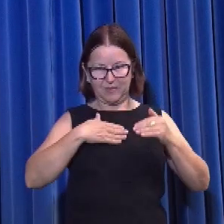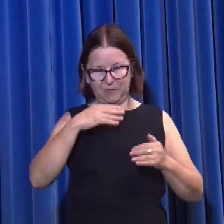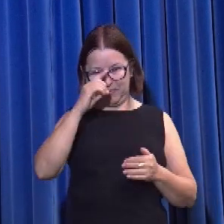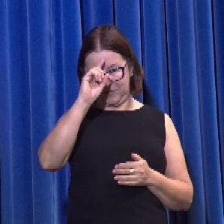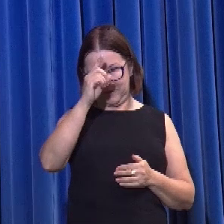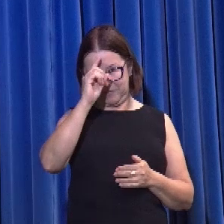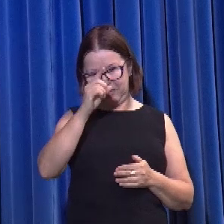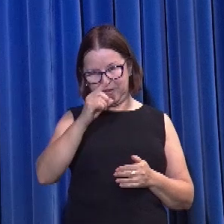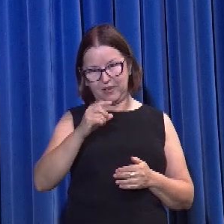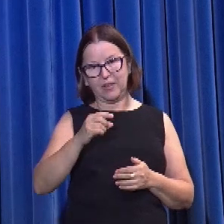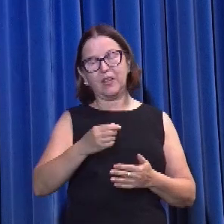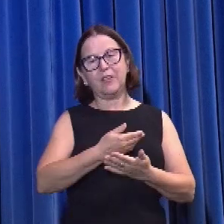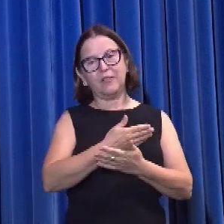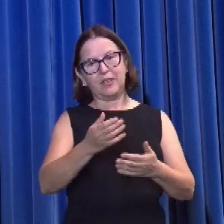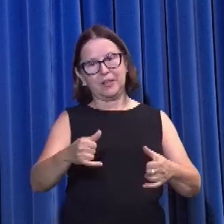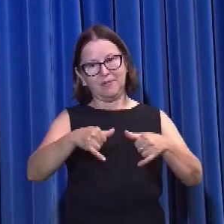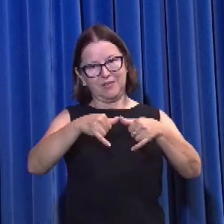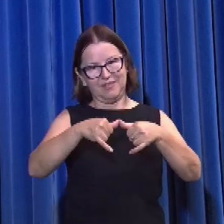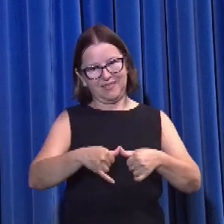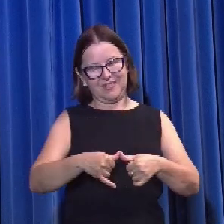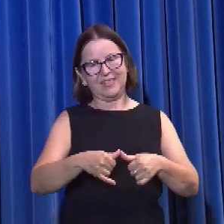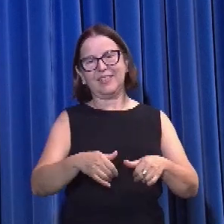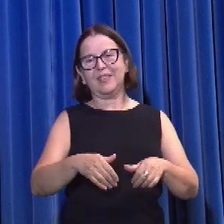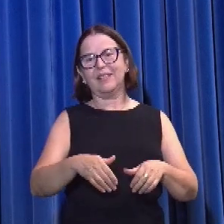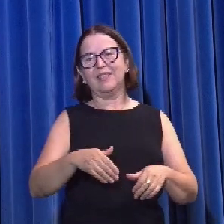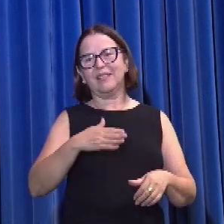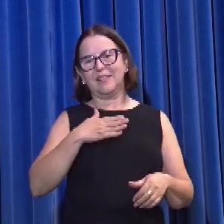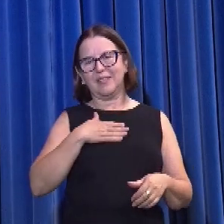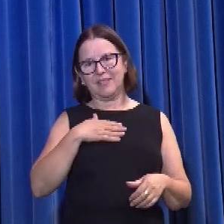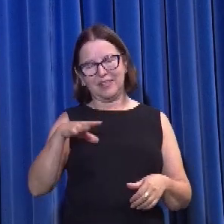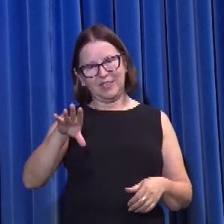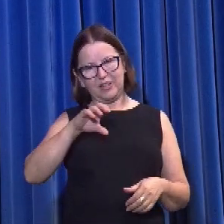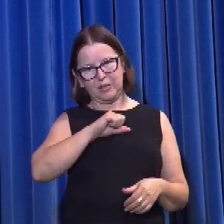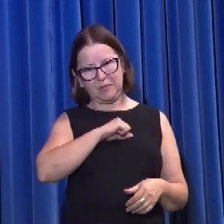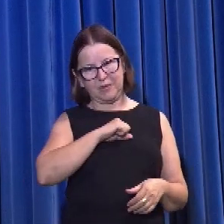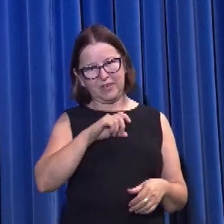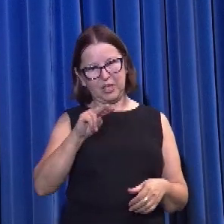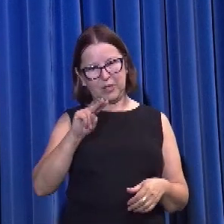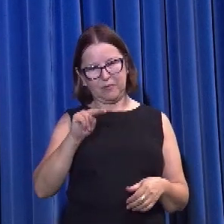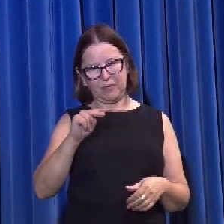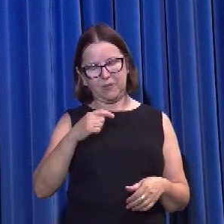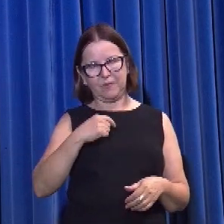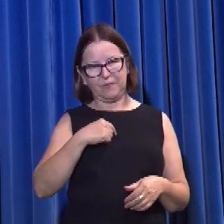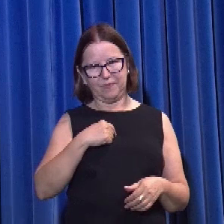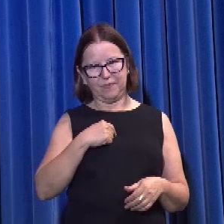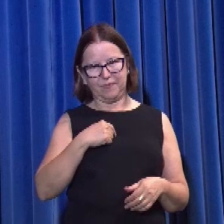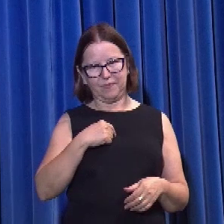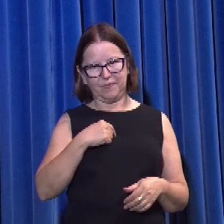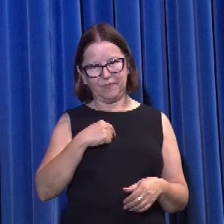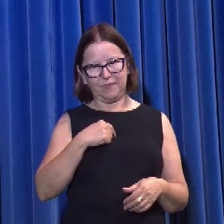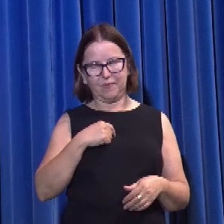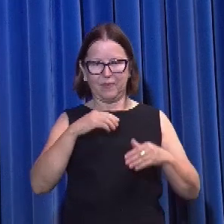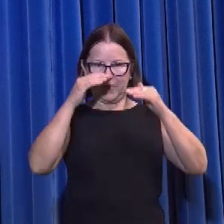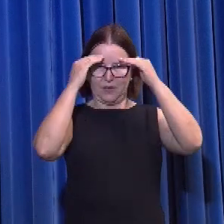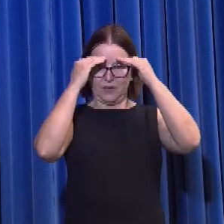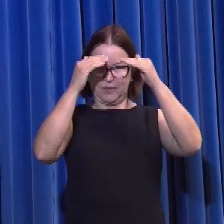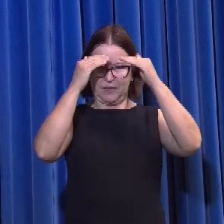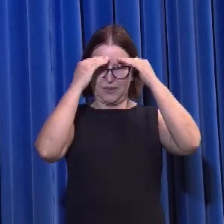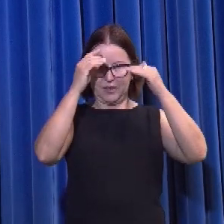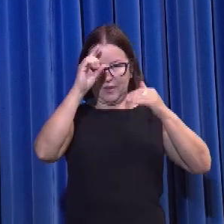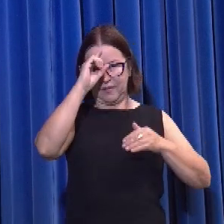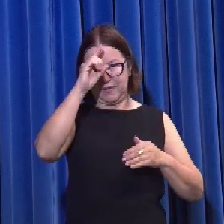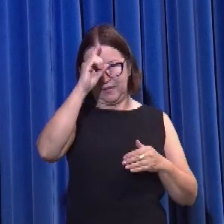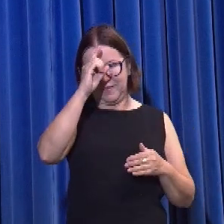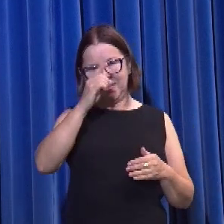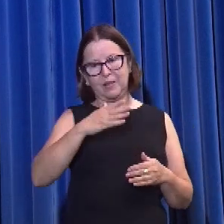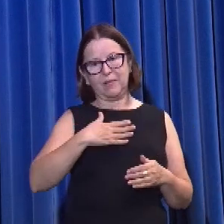mandamentos, permanecereis no meu amor, assim como também eu tenho guardado os mandamentos